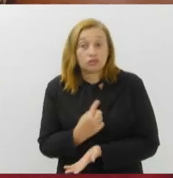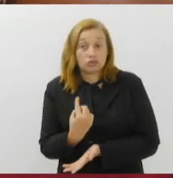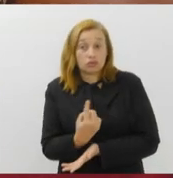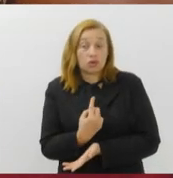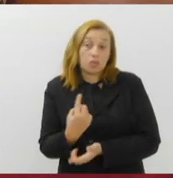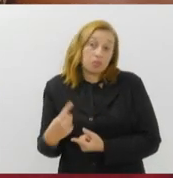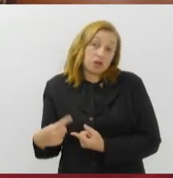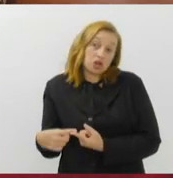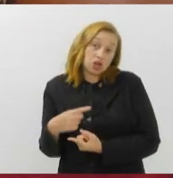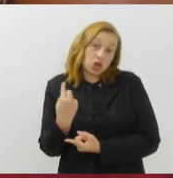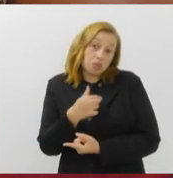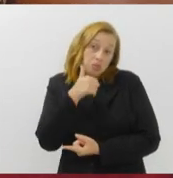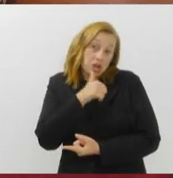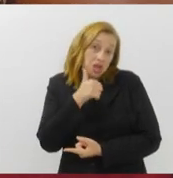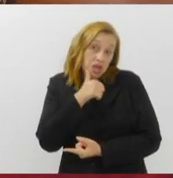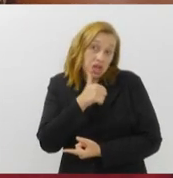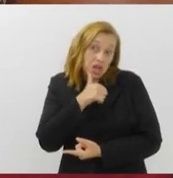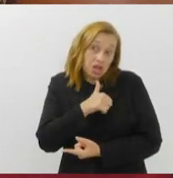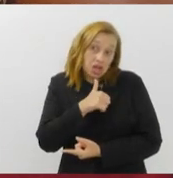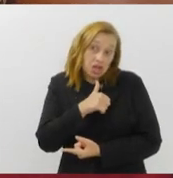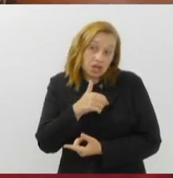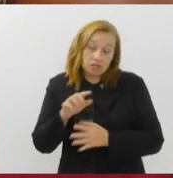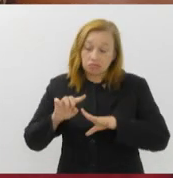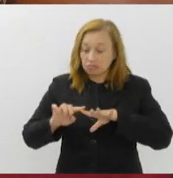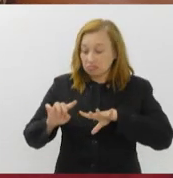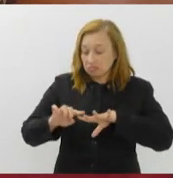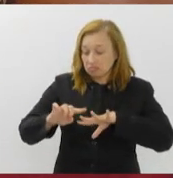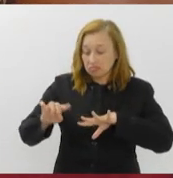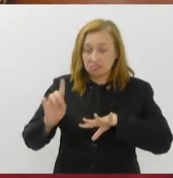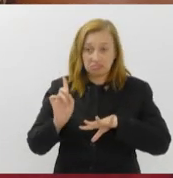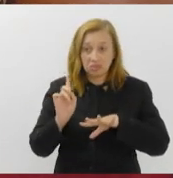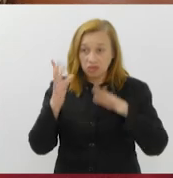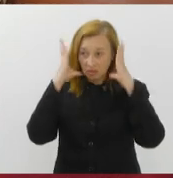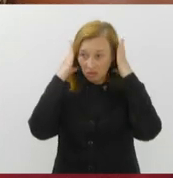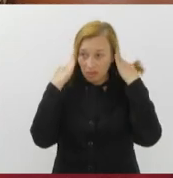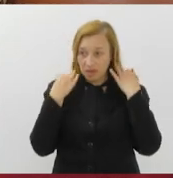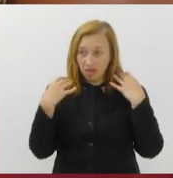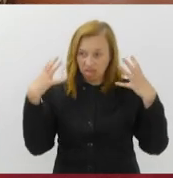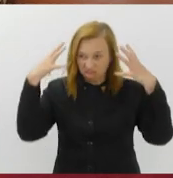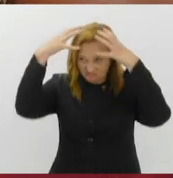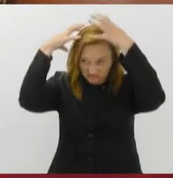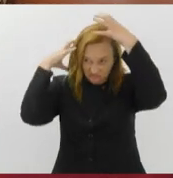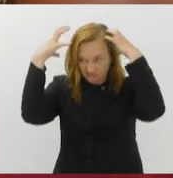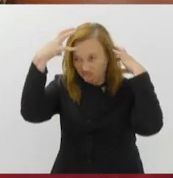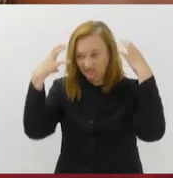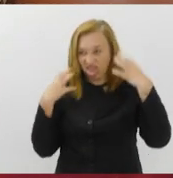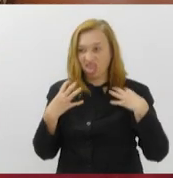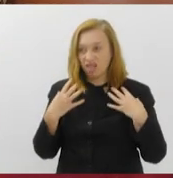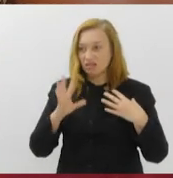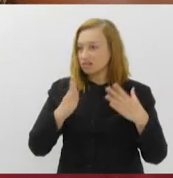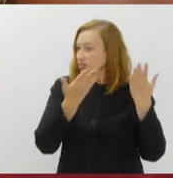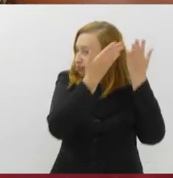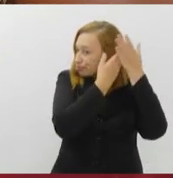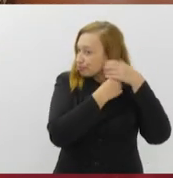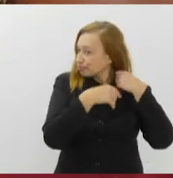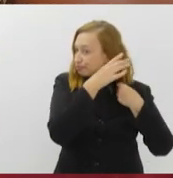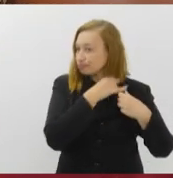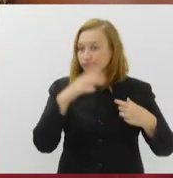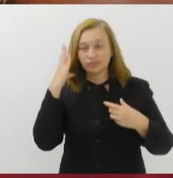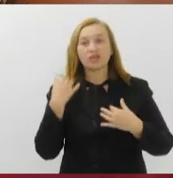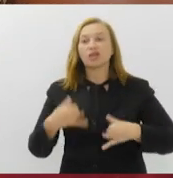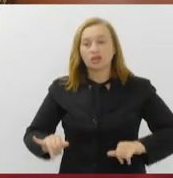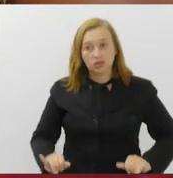mulher, às vezes a gente não está com a unha feita, não está com o cabelo arrumado. Então, aí a gente ainda sofre essa discriminação,